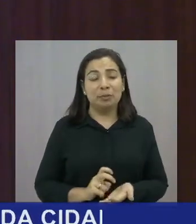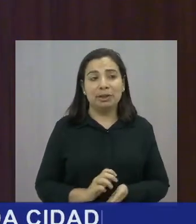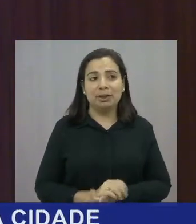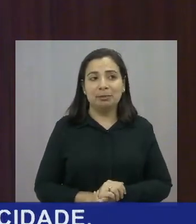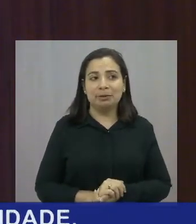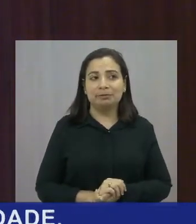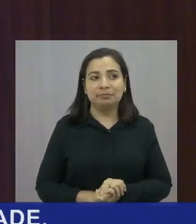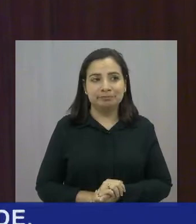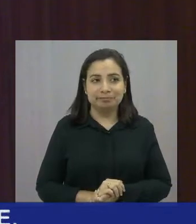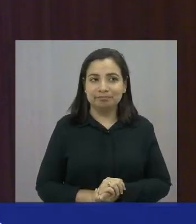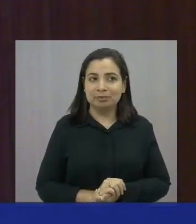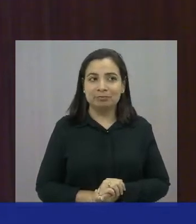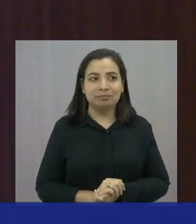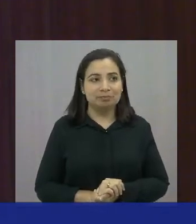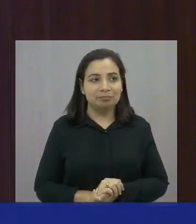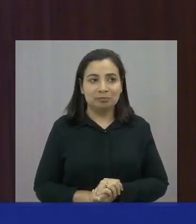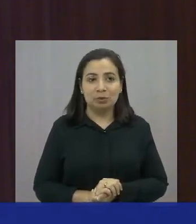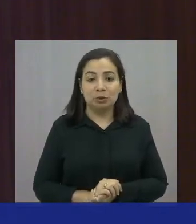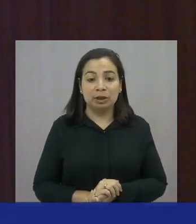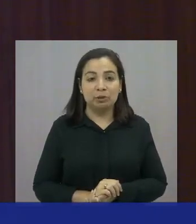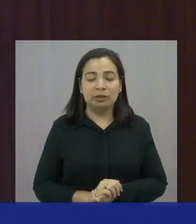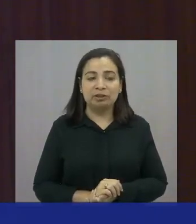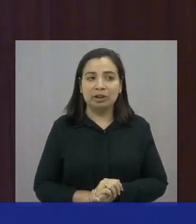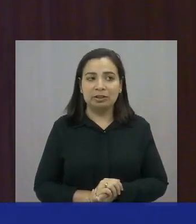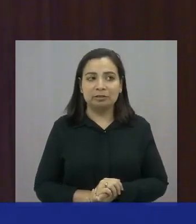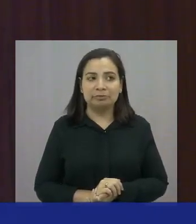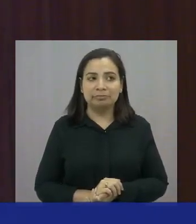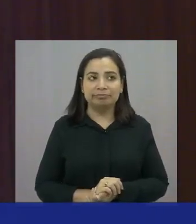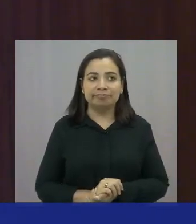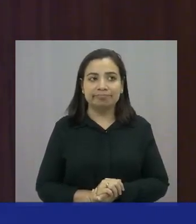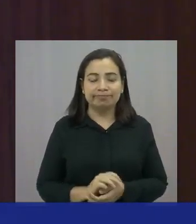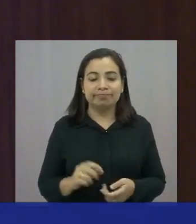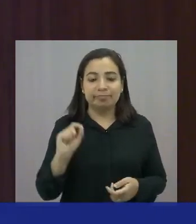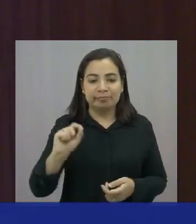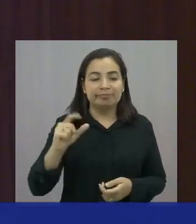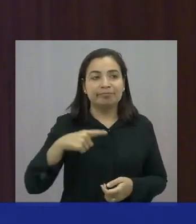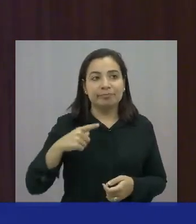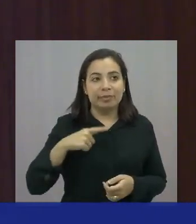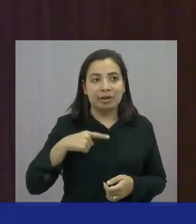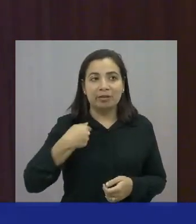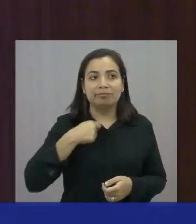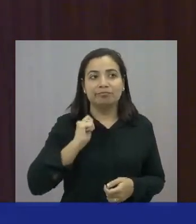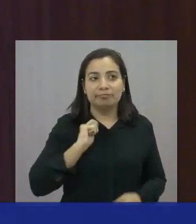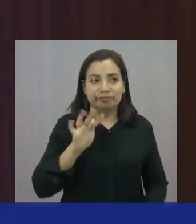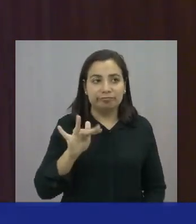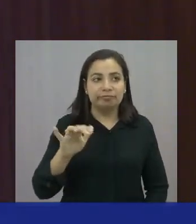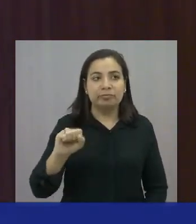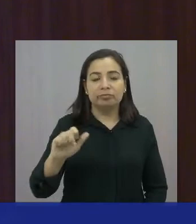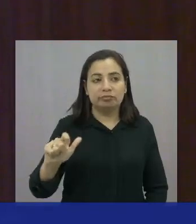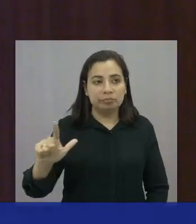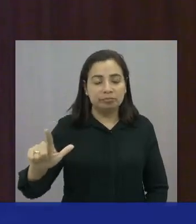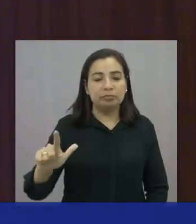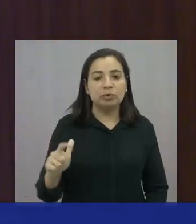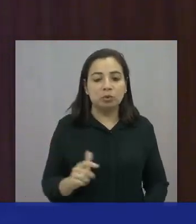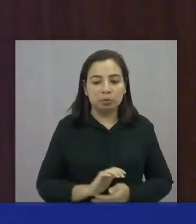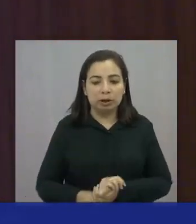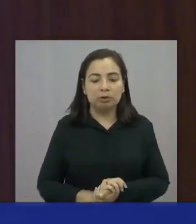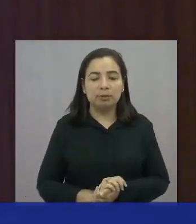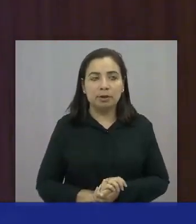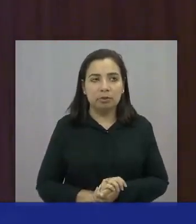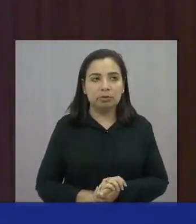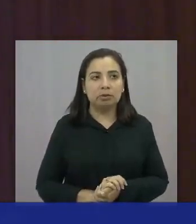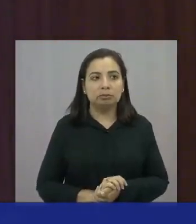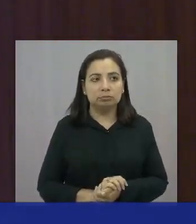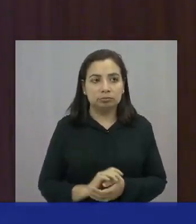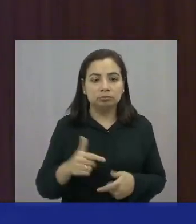do primeiro código da cidade, ele permitiu que nós fiscais formássemos um grupo de trabalho